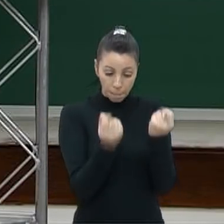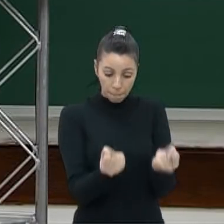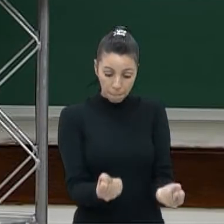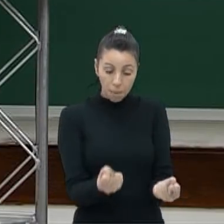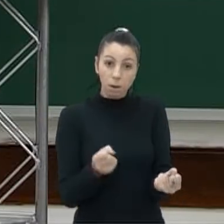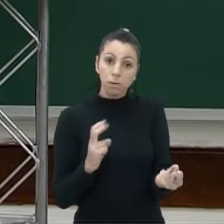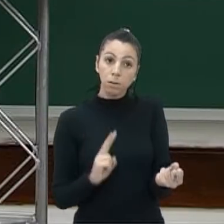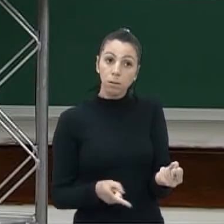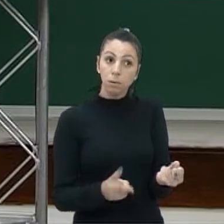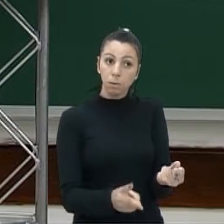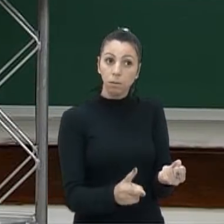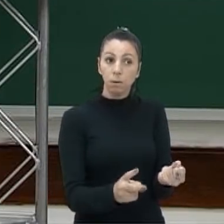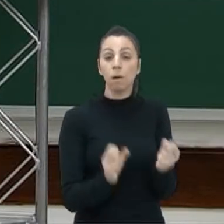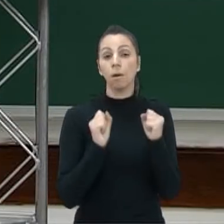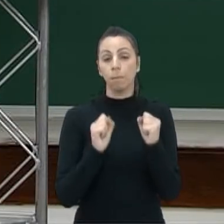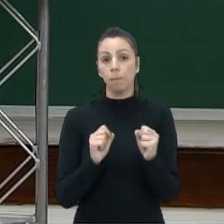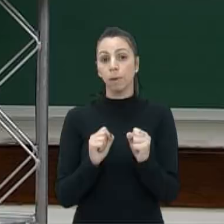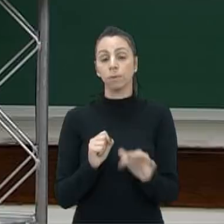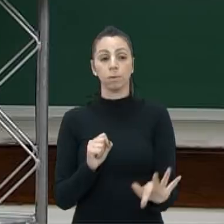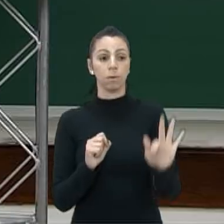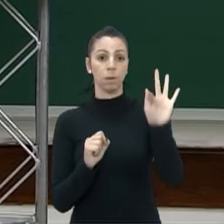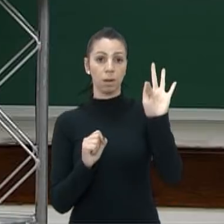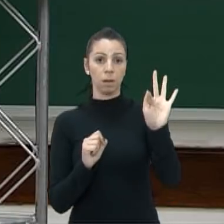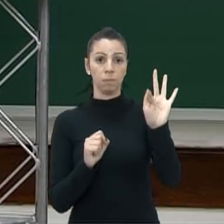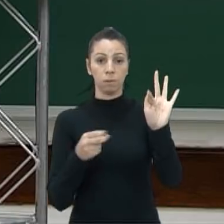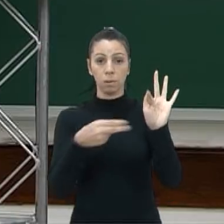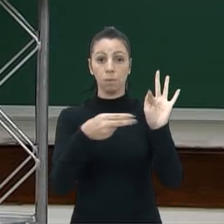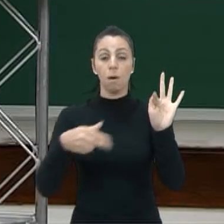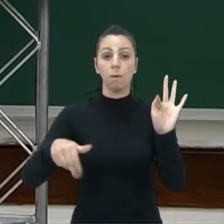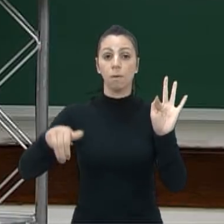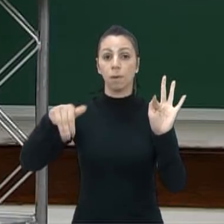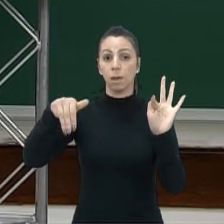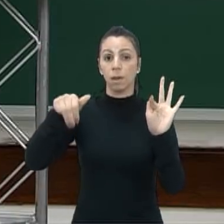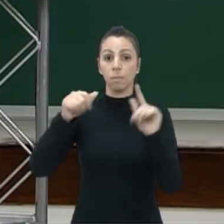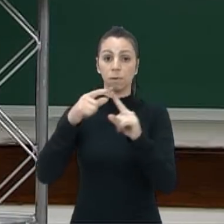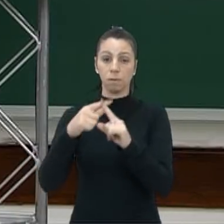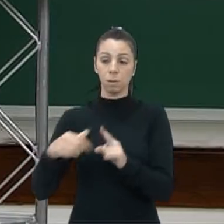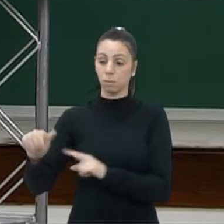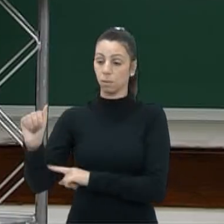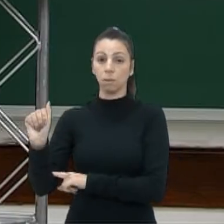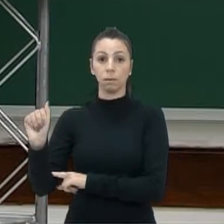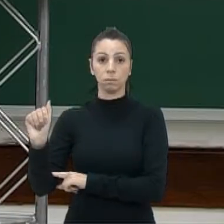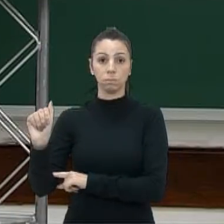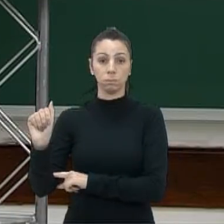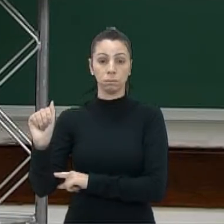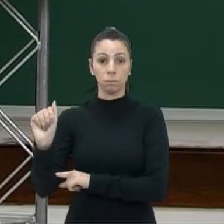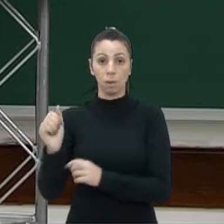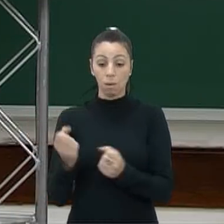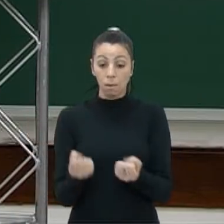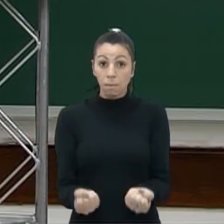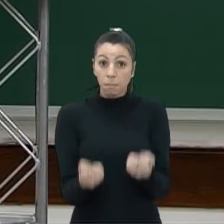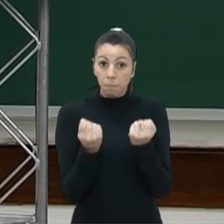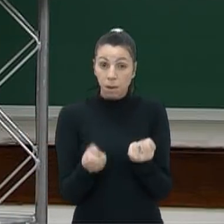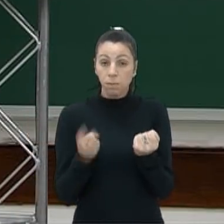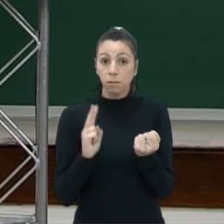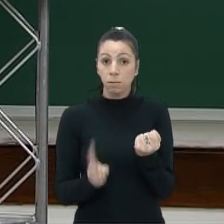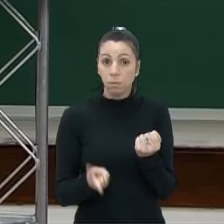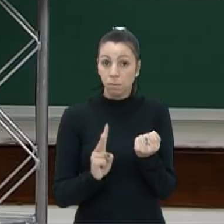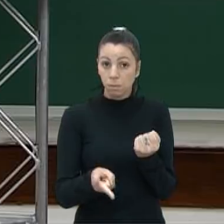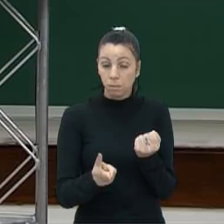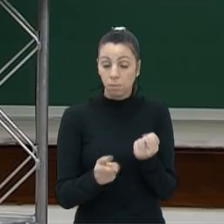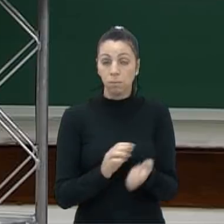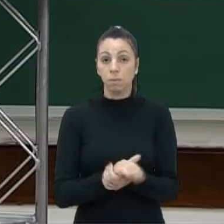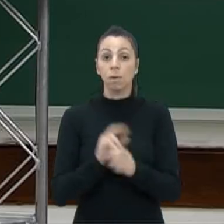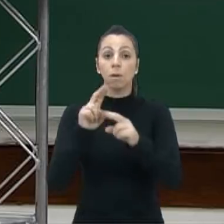posso aplicar F igual a M vezes A nas situações corriqueiras, certo? Em que a massa praticamente ela permanece igual, certo? Por isso que o